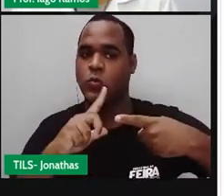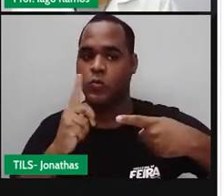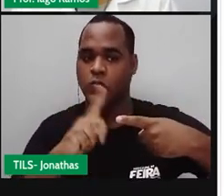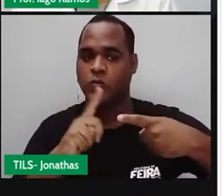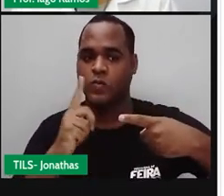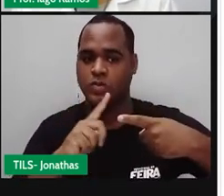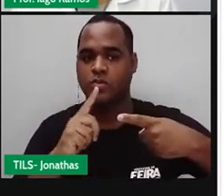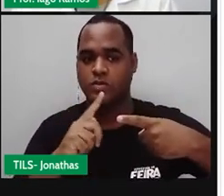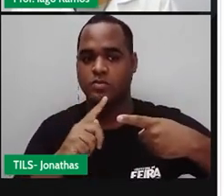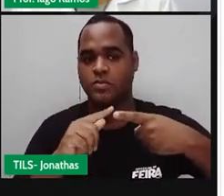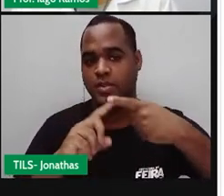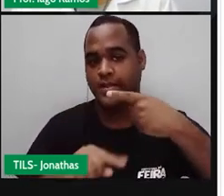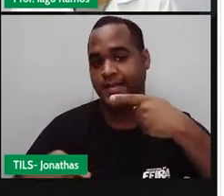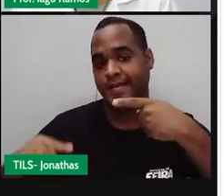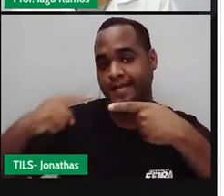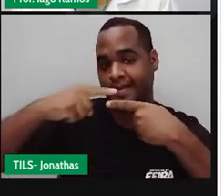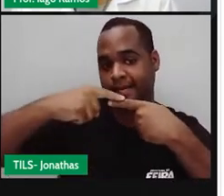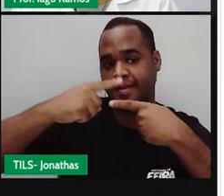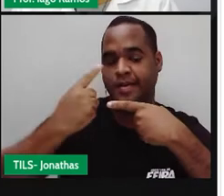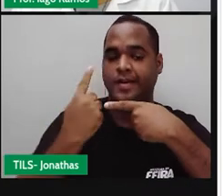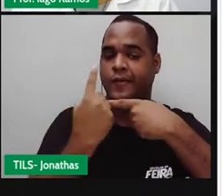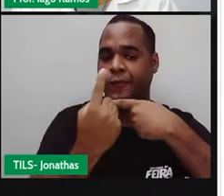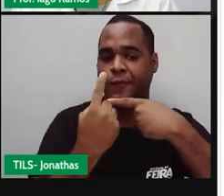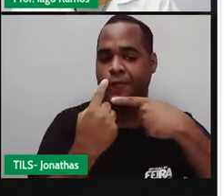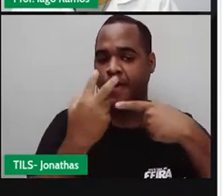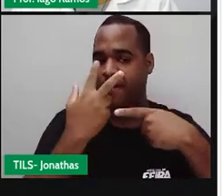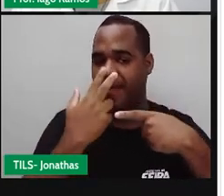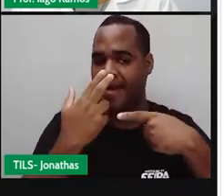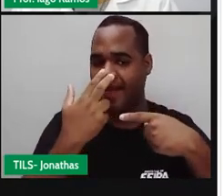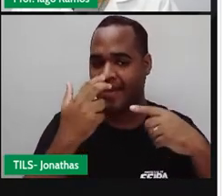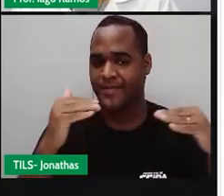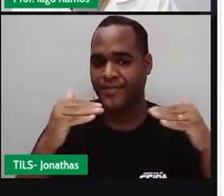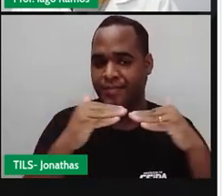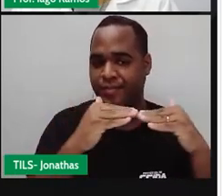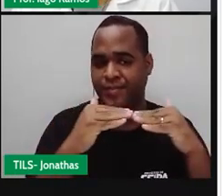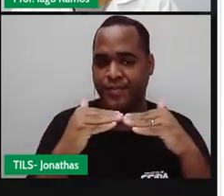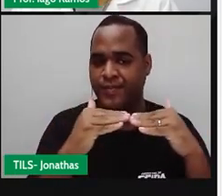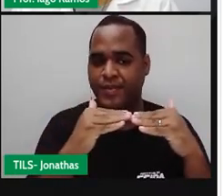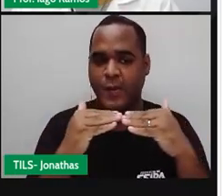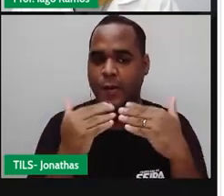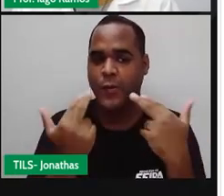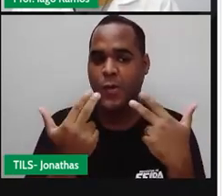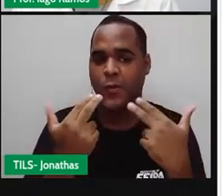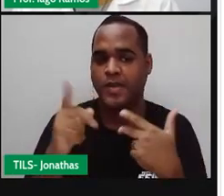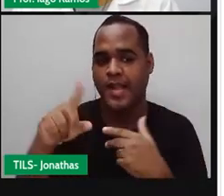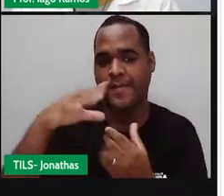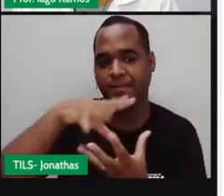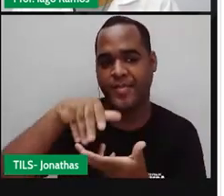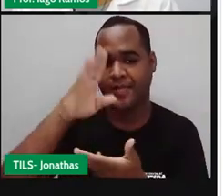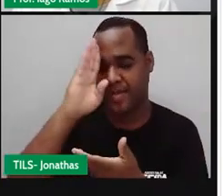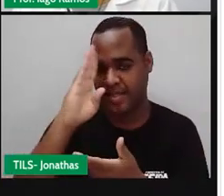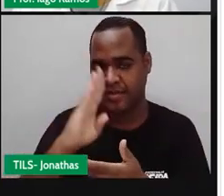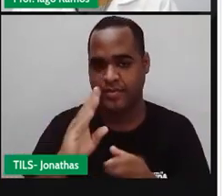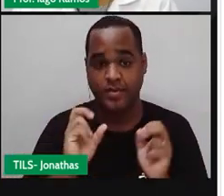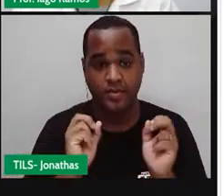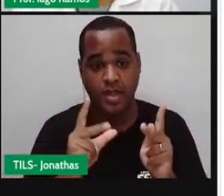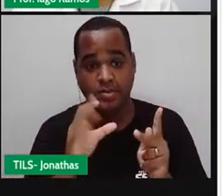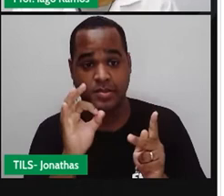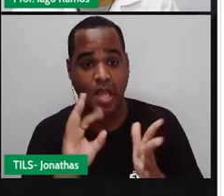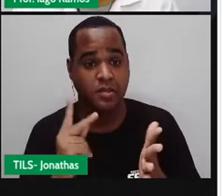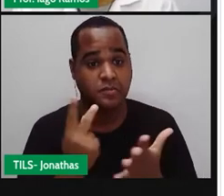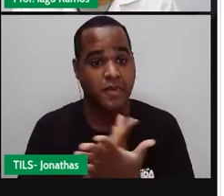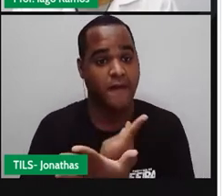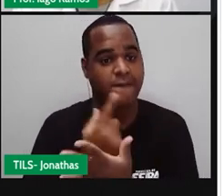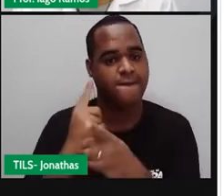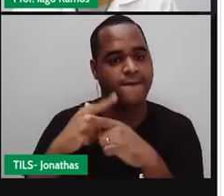disputados e em cima tem a ver com a quantidade ali do desempenho da seleção certo se forem parte